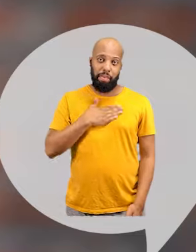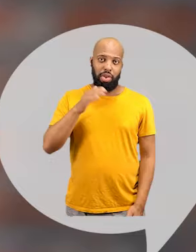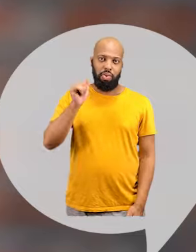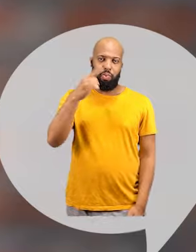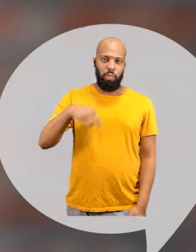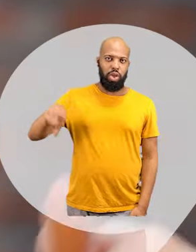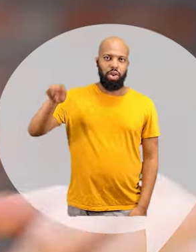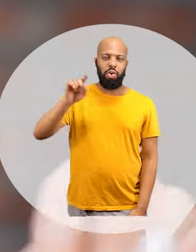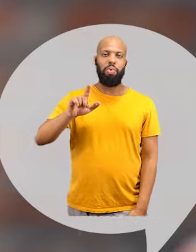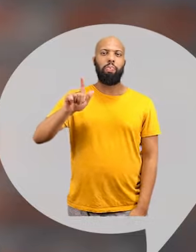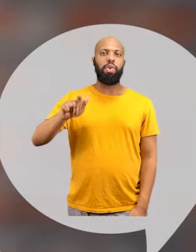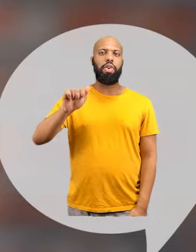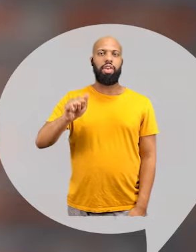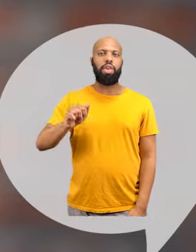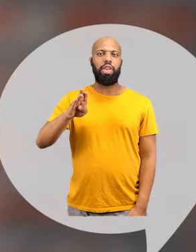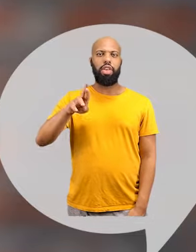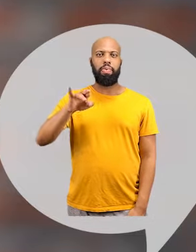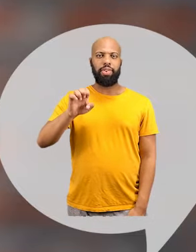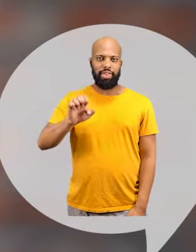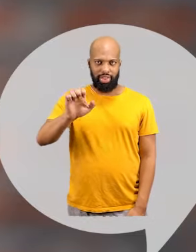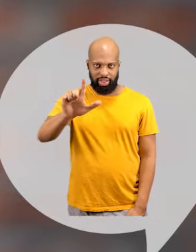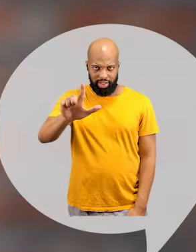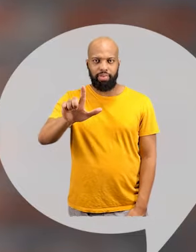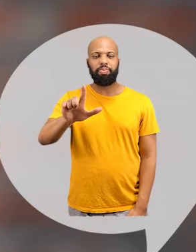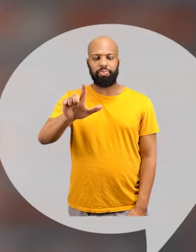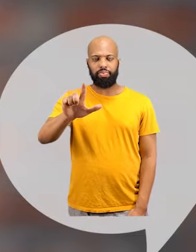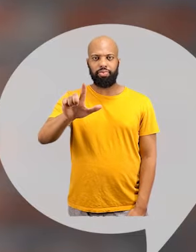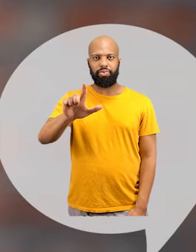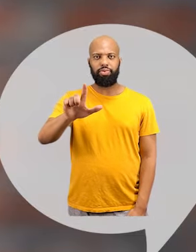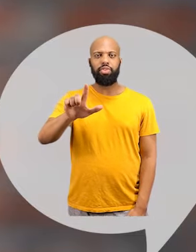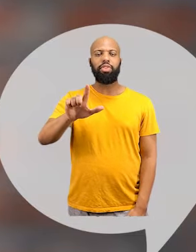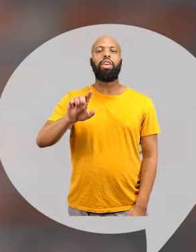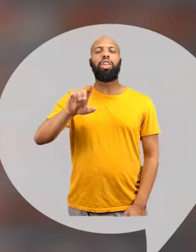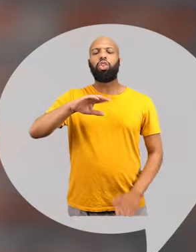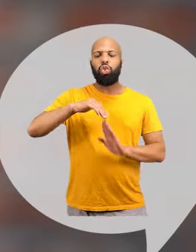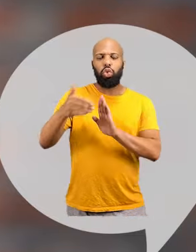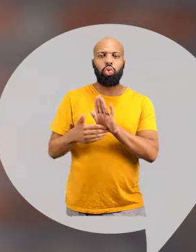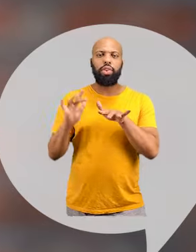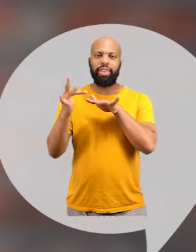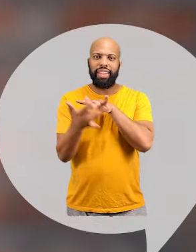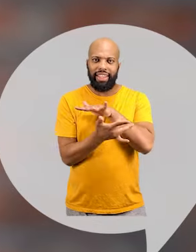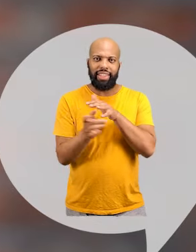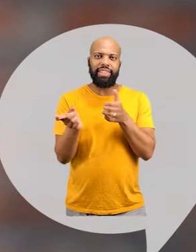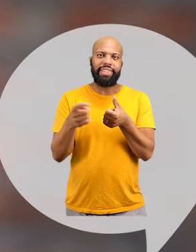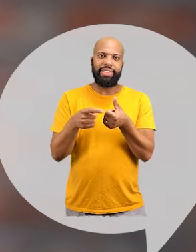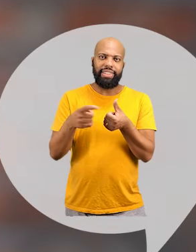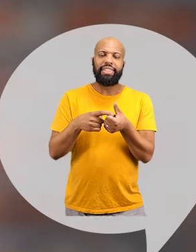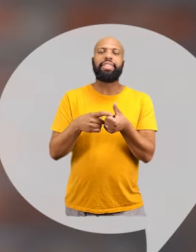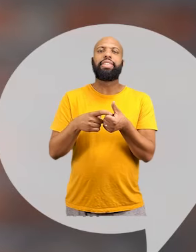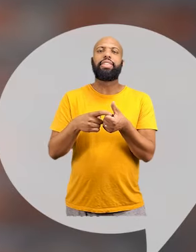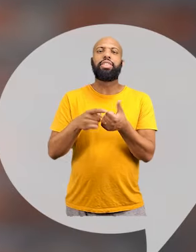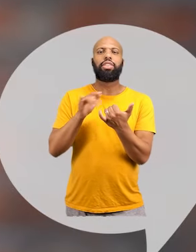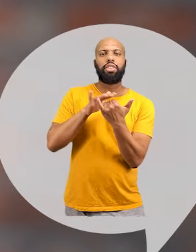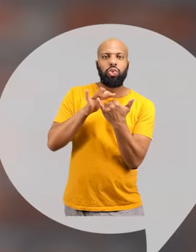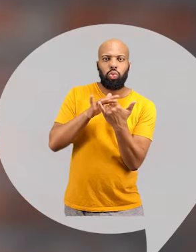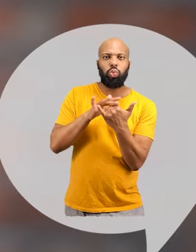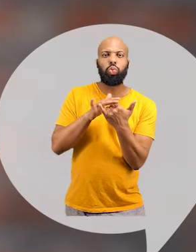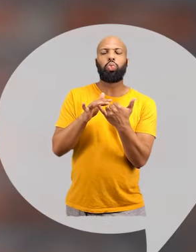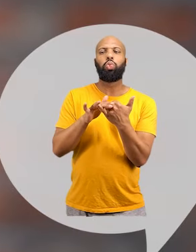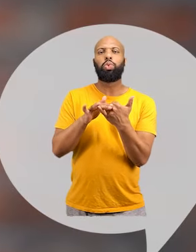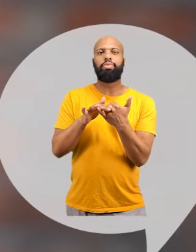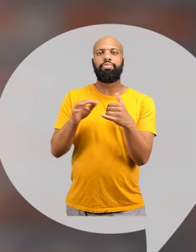mas pesquisa que você vai me achar em qualquer lugar n todas as redes do Instagram Tik Tok YouTube de